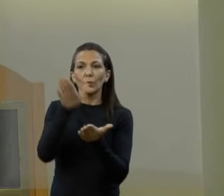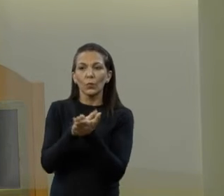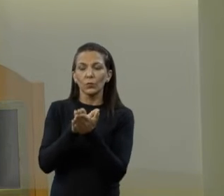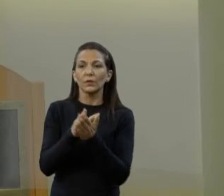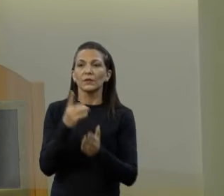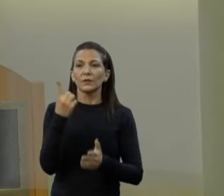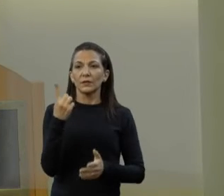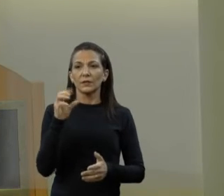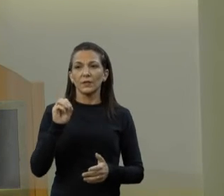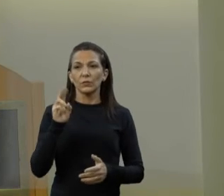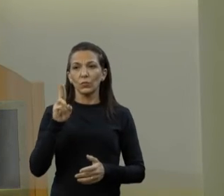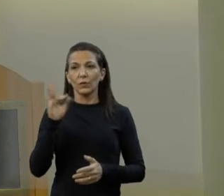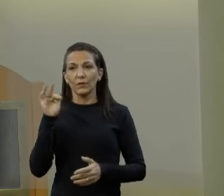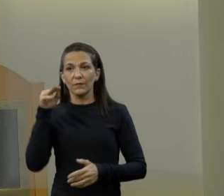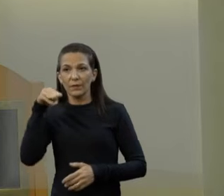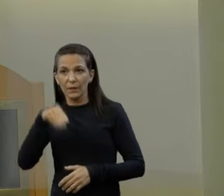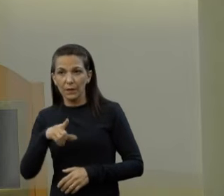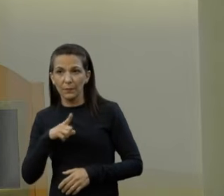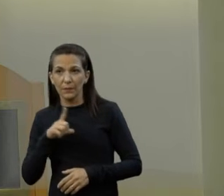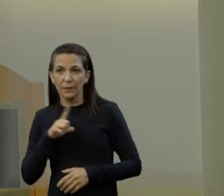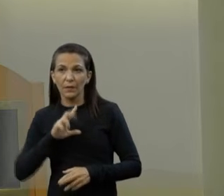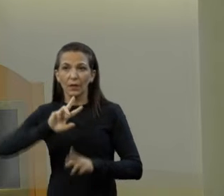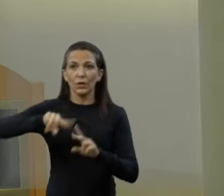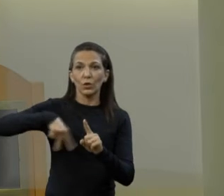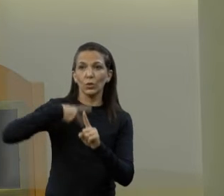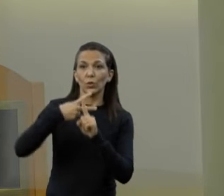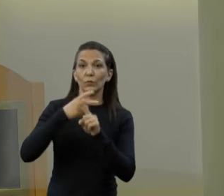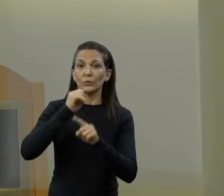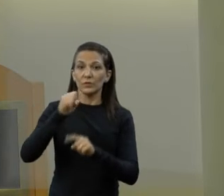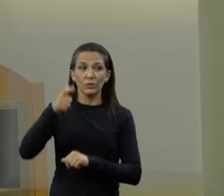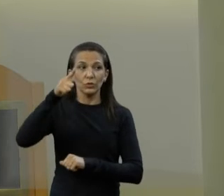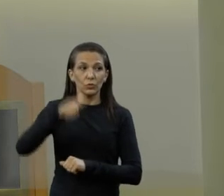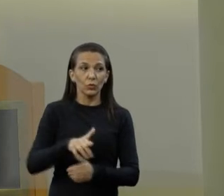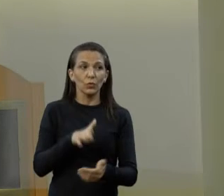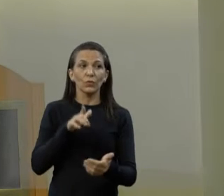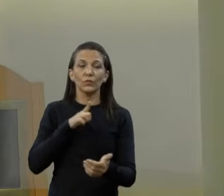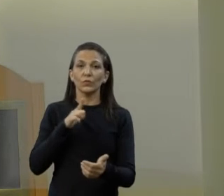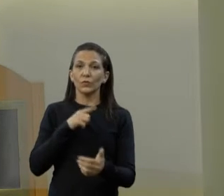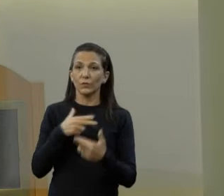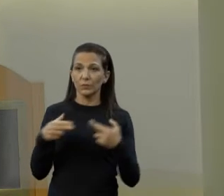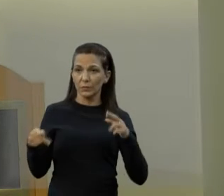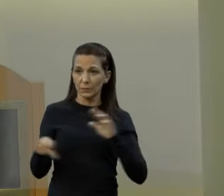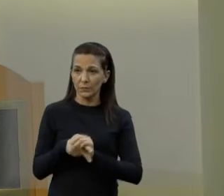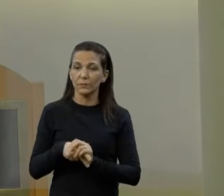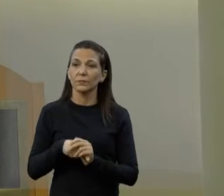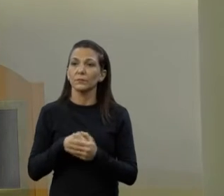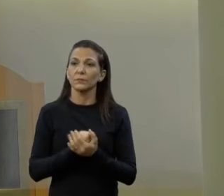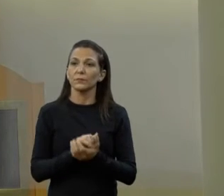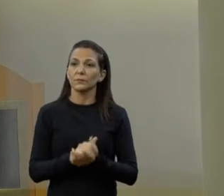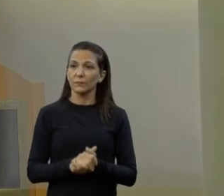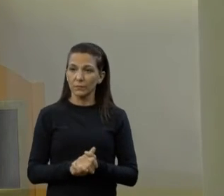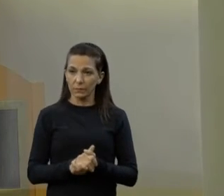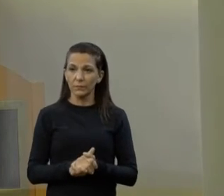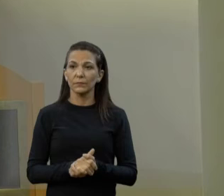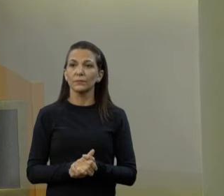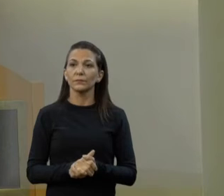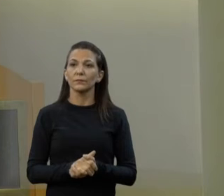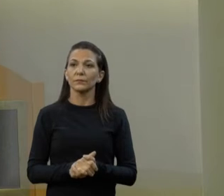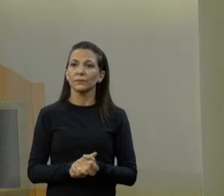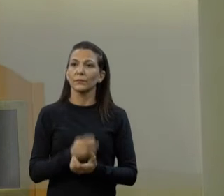multa de 10 o FM que será aplicada em Dobro em caso de reincidência Presidente é